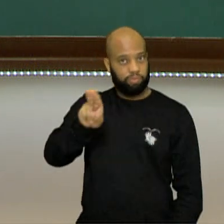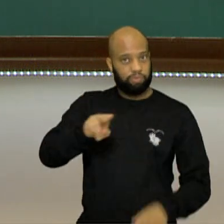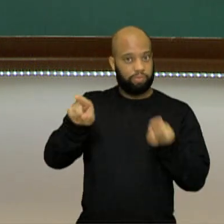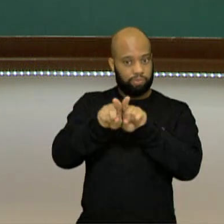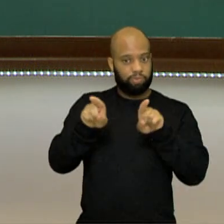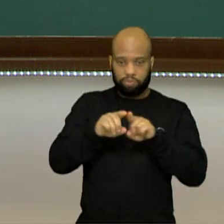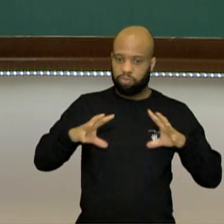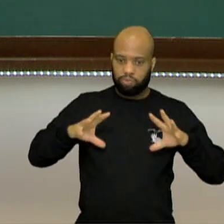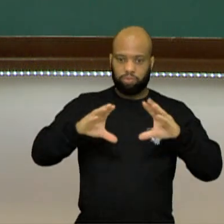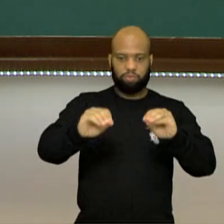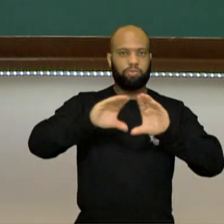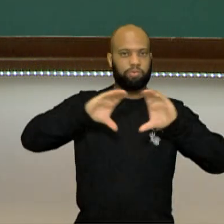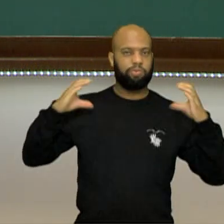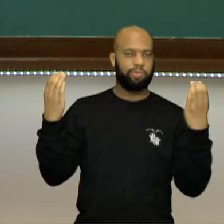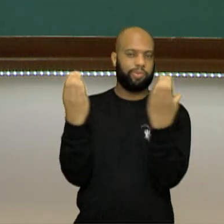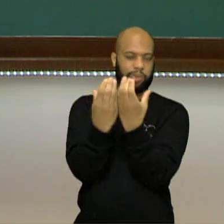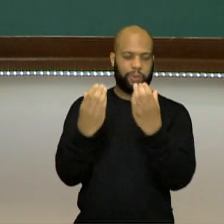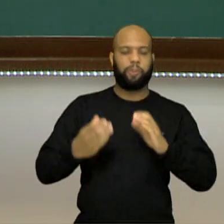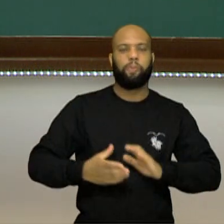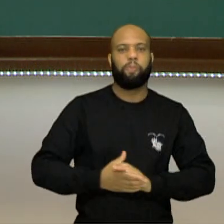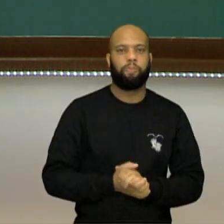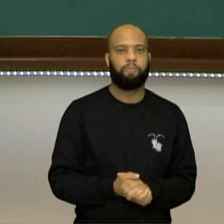por toda a comunidade.